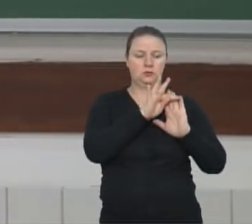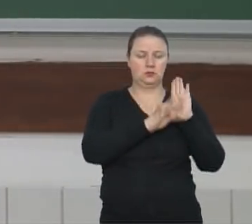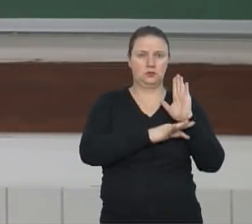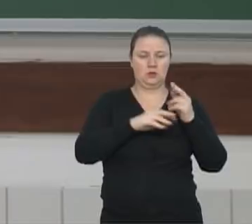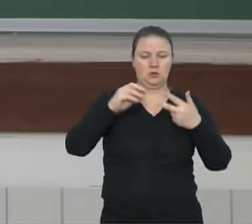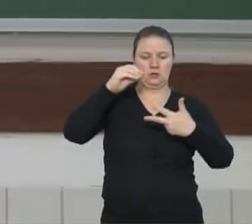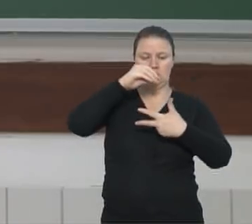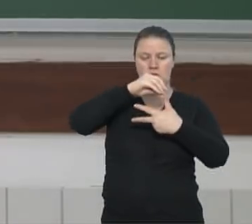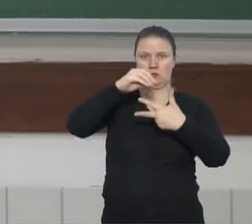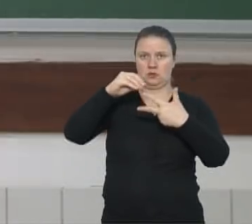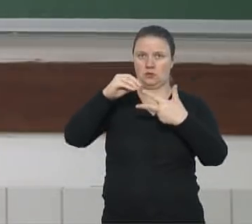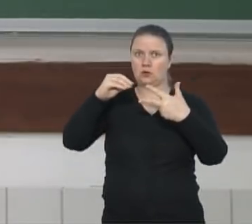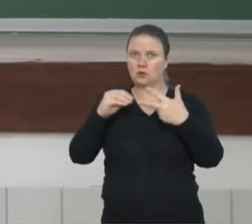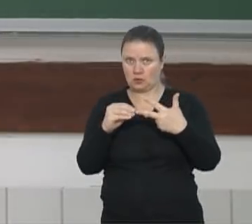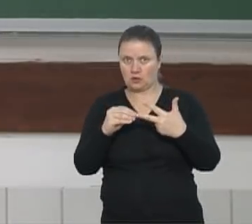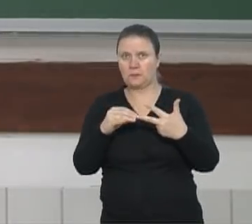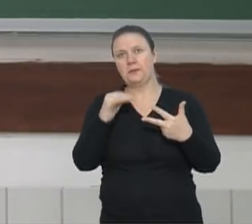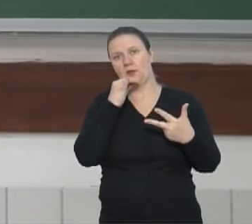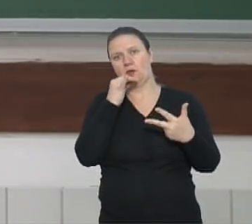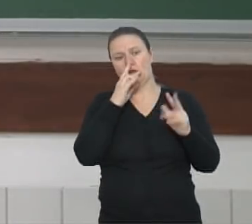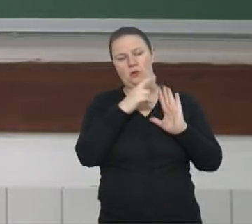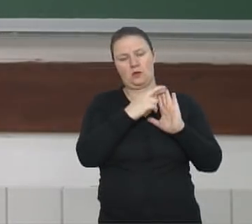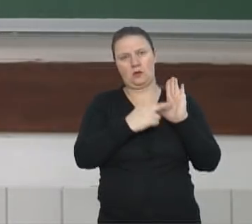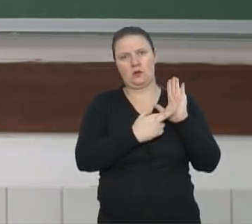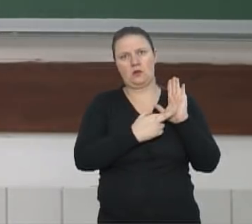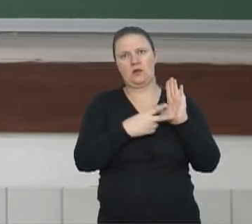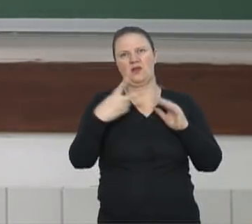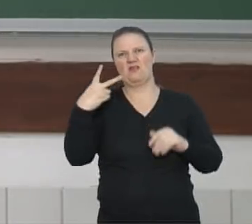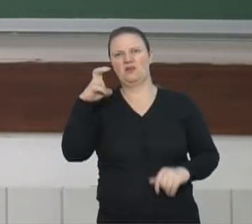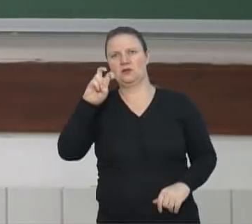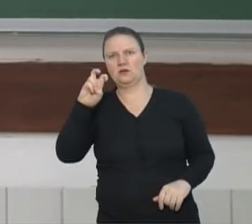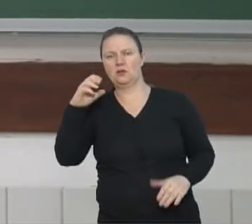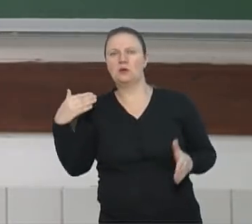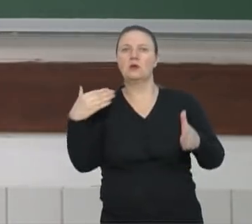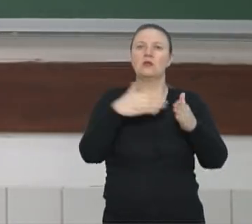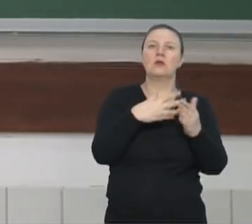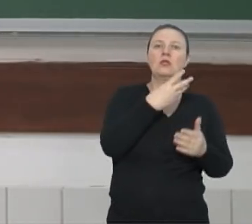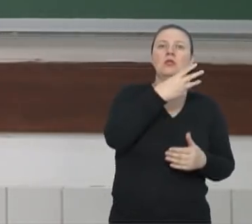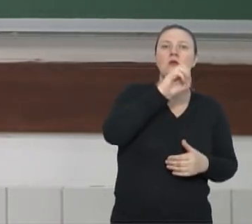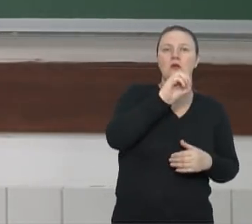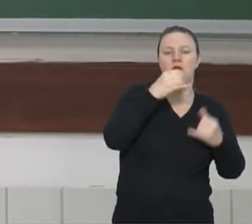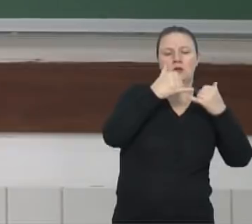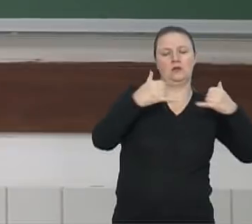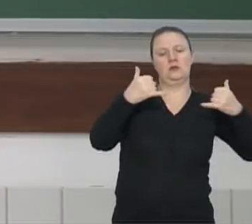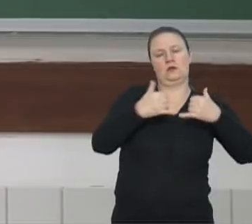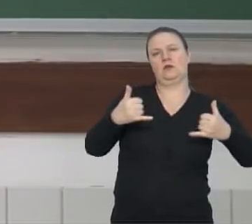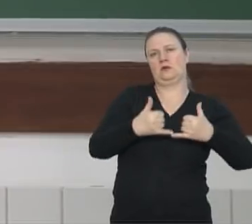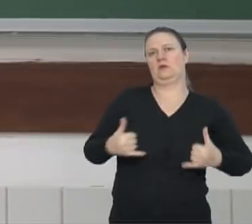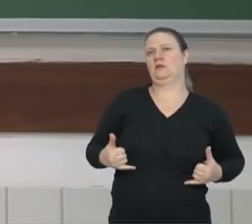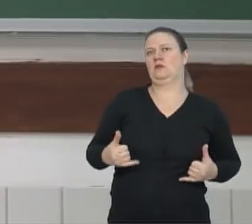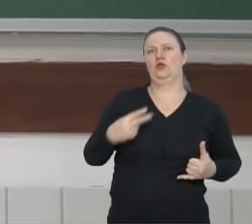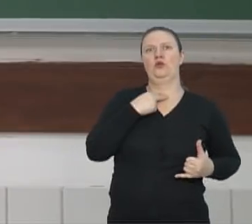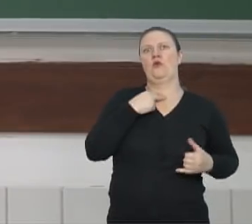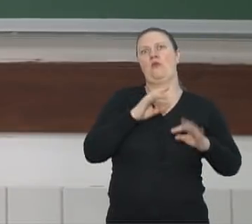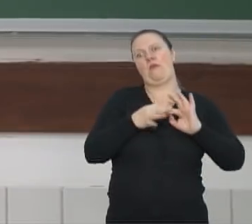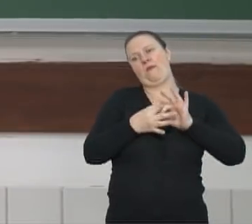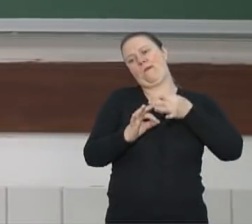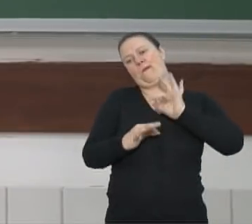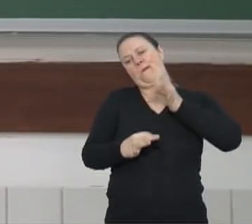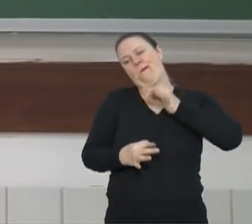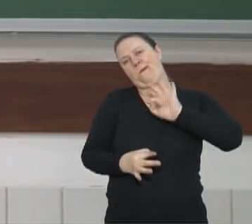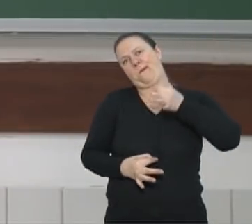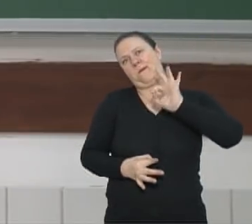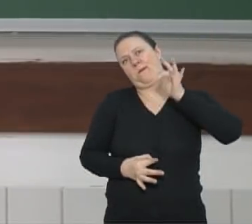conhecem, sempre escutam a falar, né? É de 25 a 30 linhas. Eu não posso muito ir além disso, né? Agora,